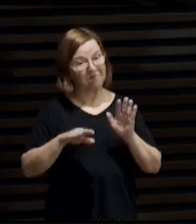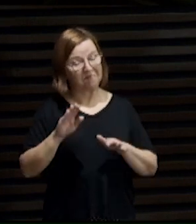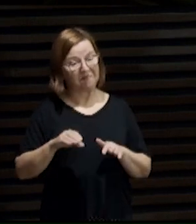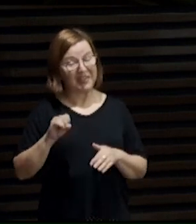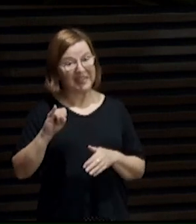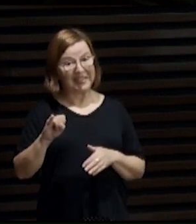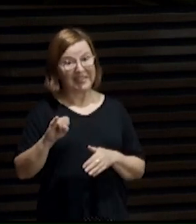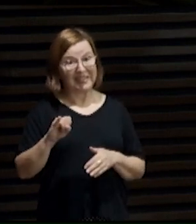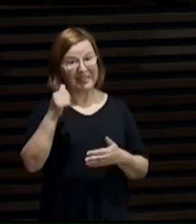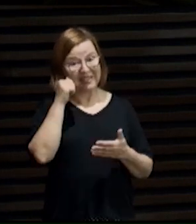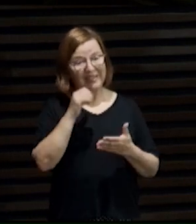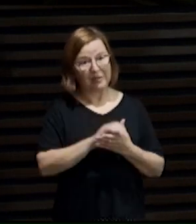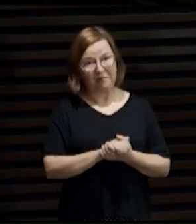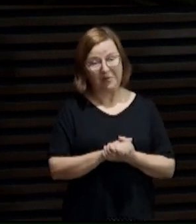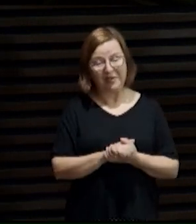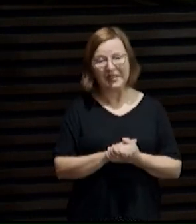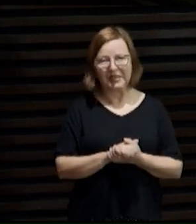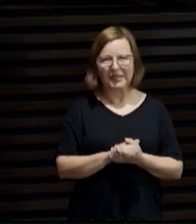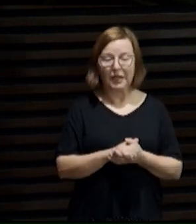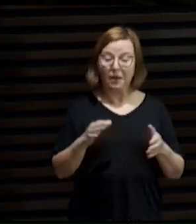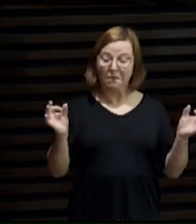frutíferas. Se as irmãs estão